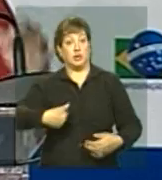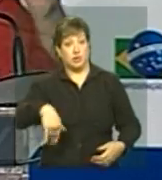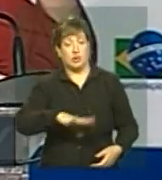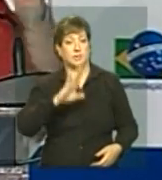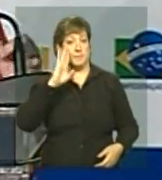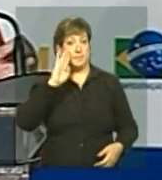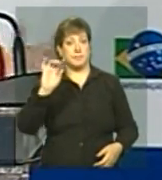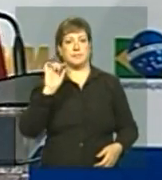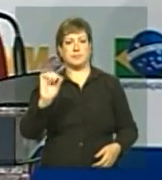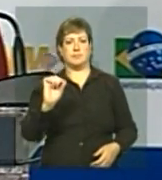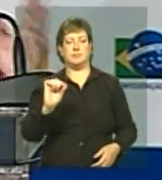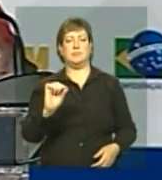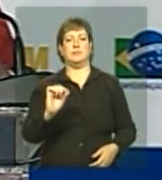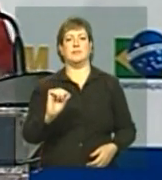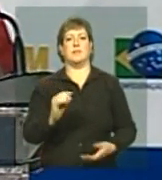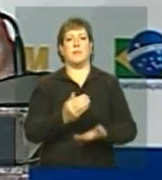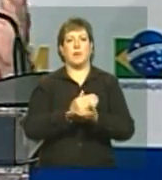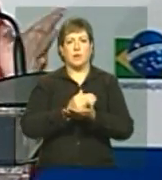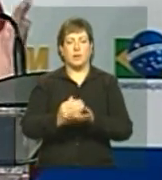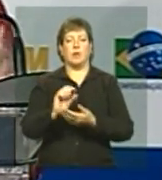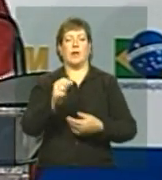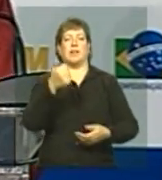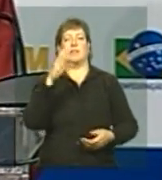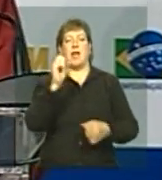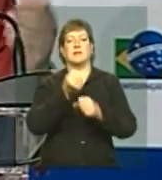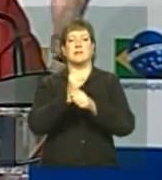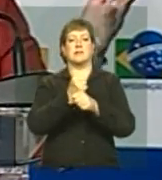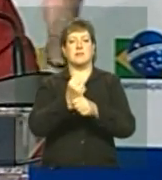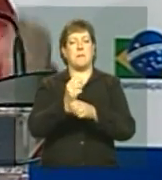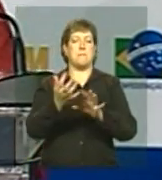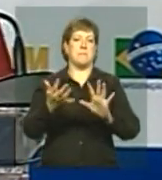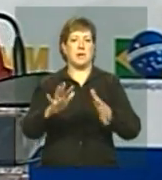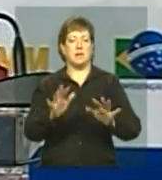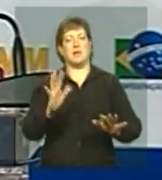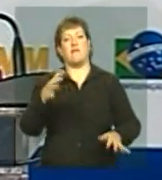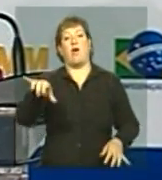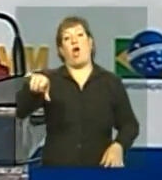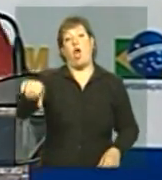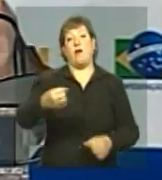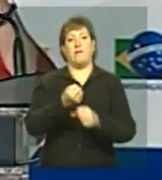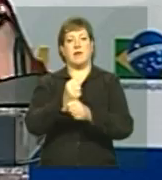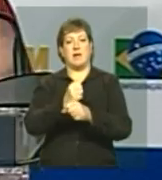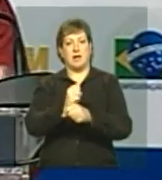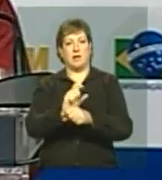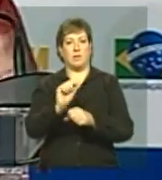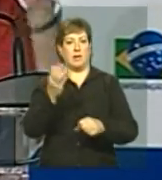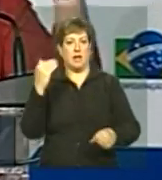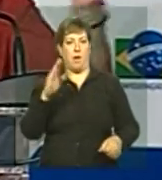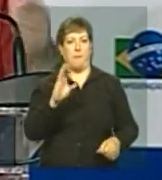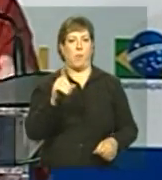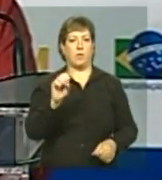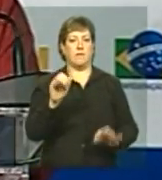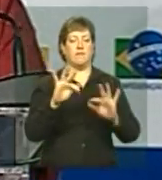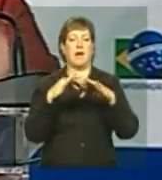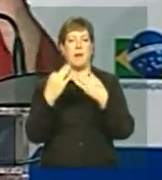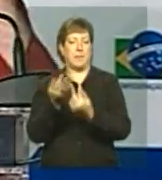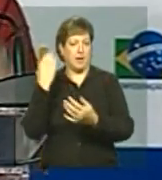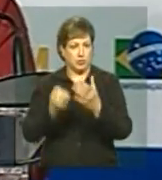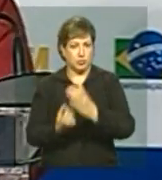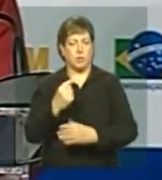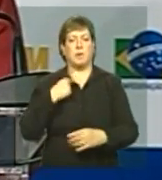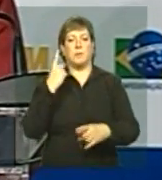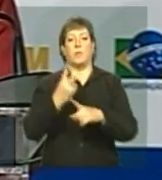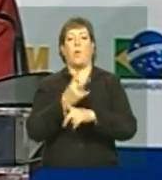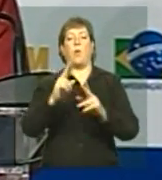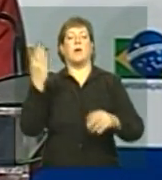sistematicamente, há 10 anos, mais ou menos, talvez 9 anos, desde que o Bolsa Família surgiu, procurando, desde o governo Lula,